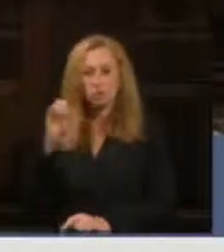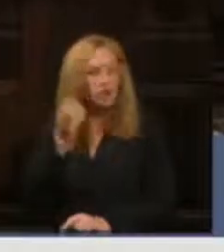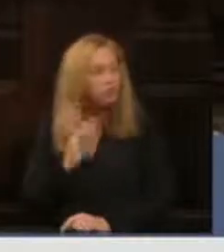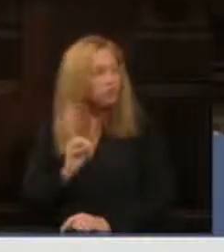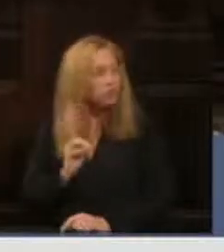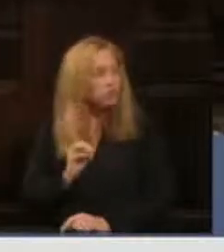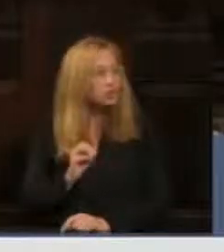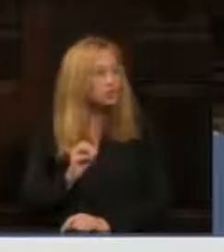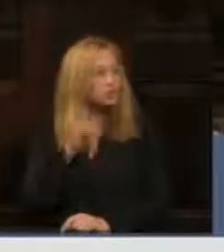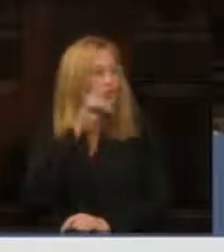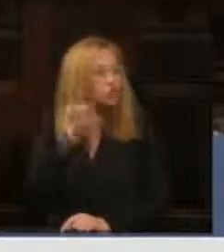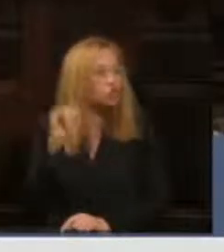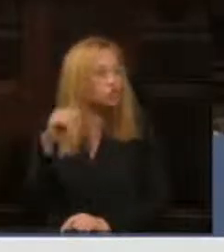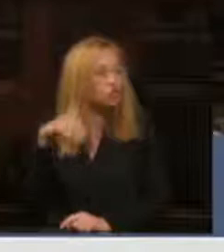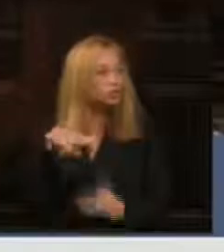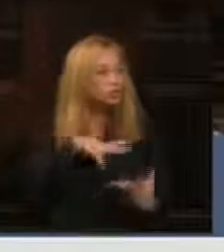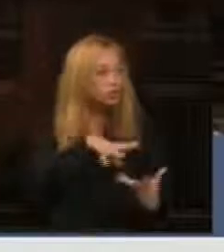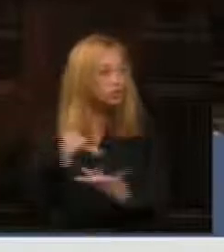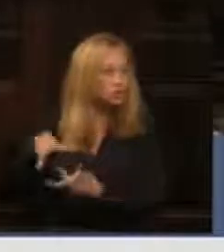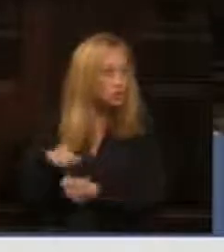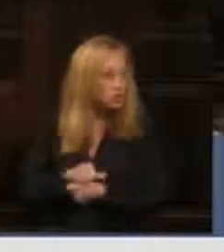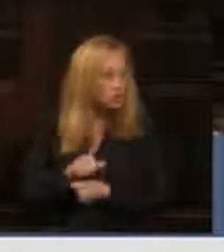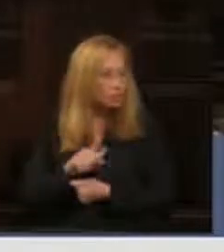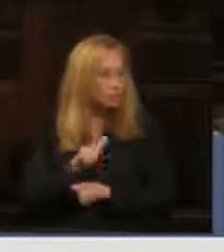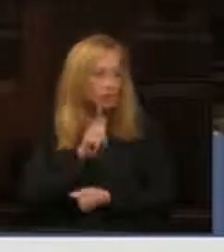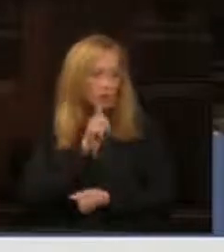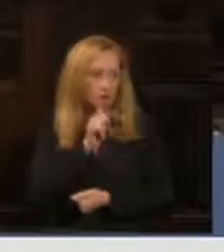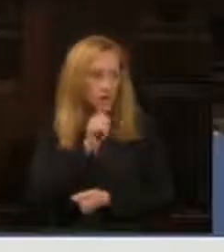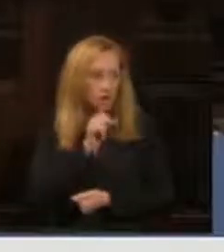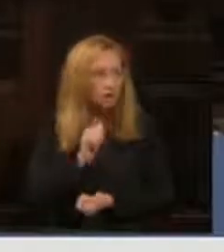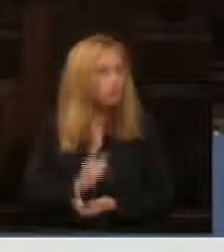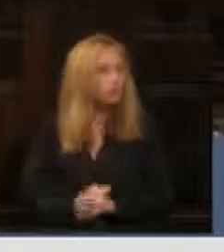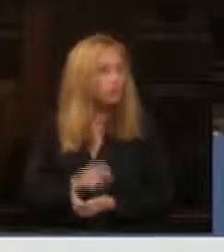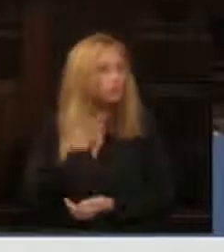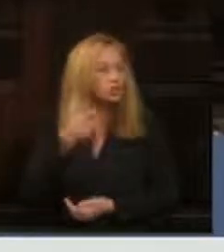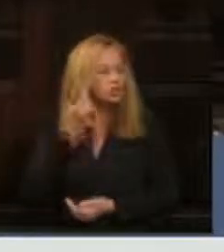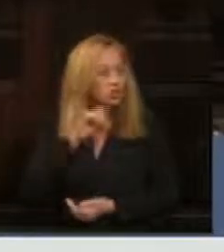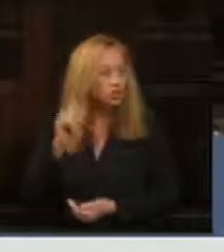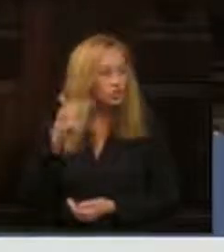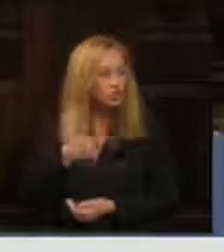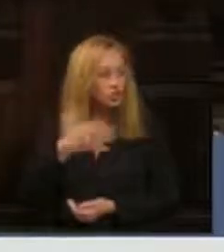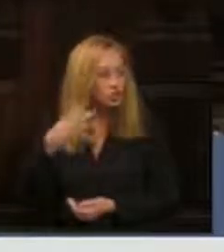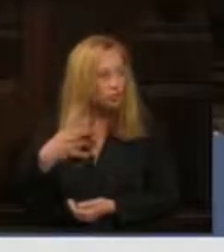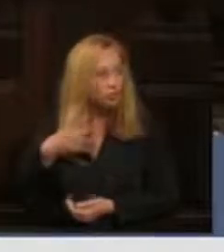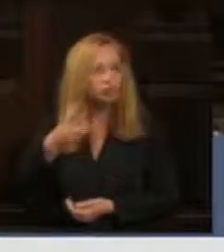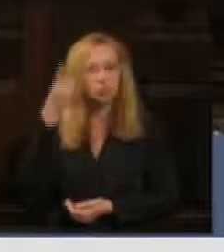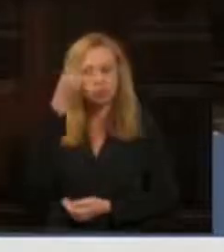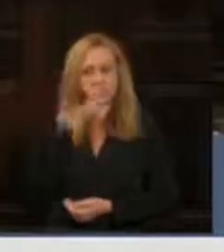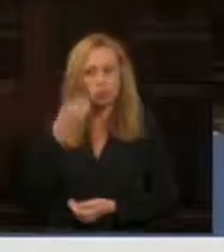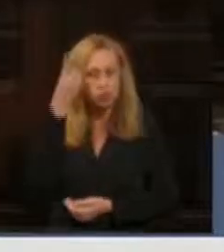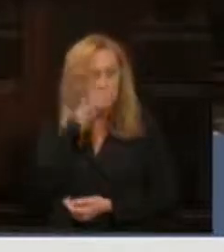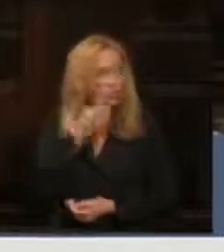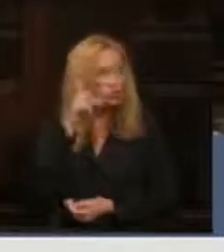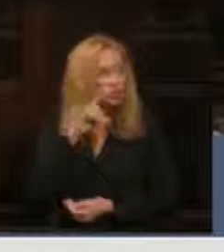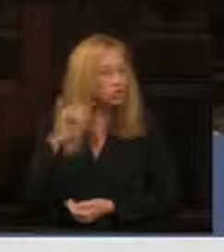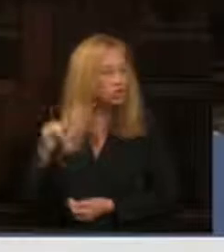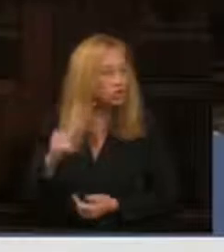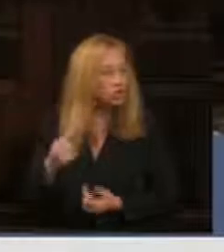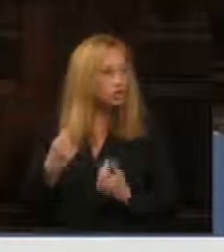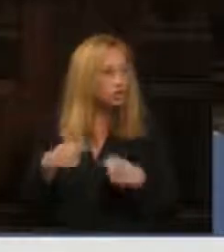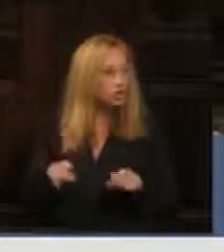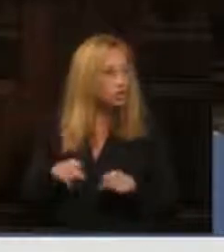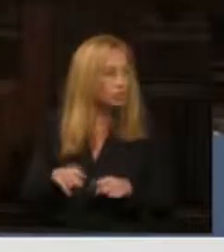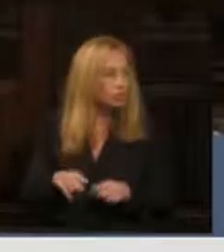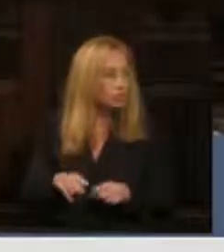dia mundial da água. E no dia 24, domingo, é dia de combate